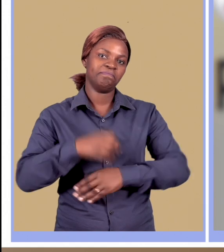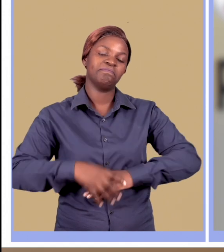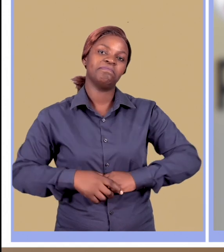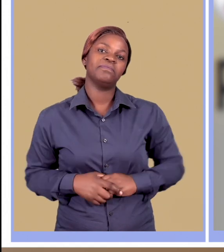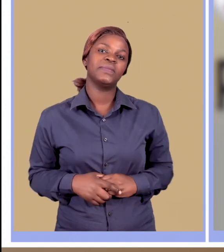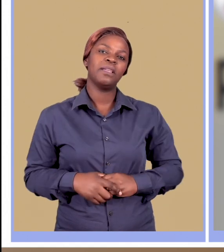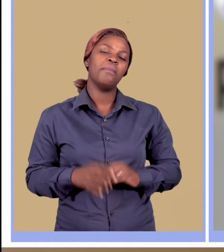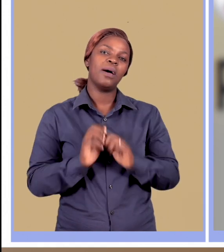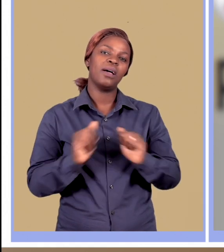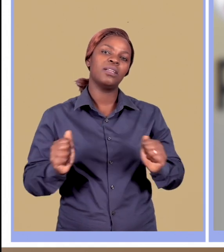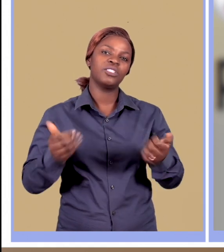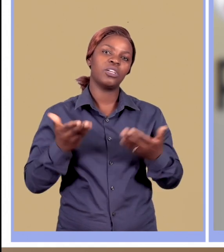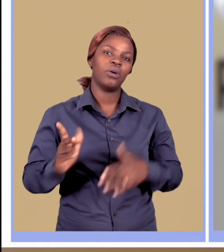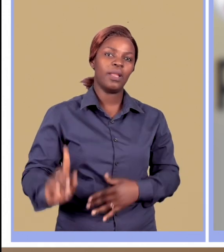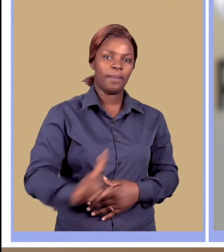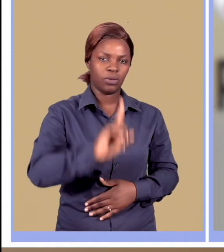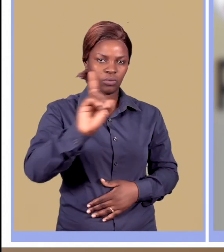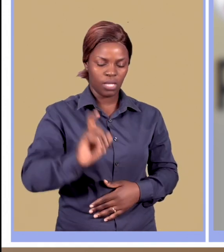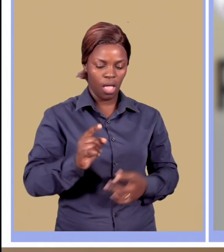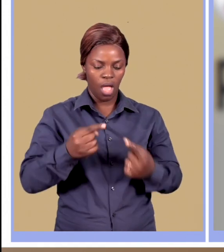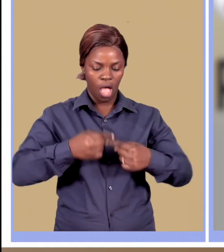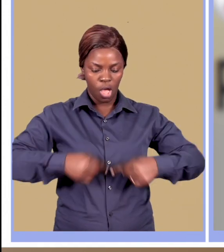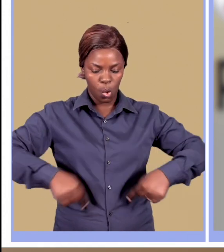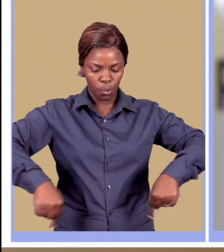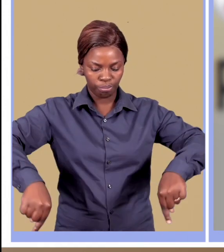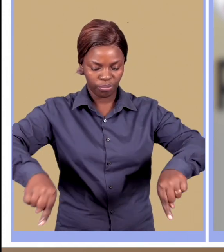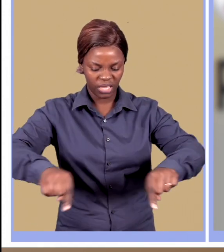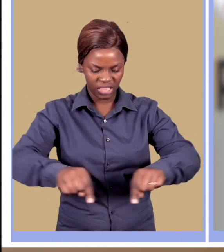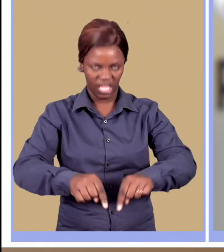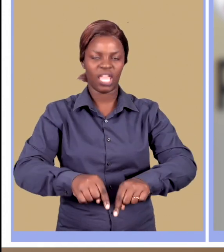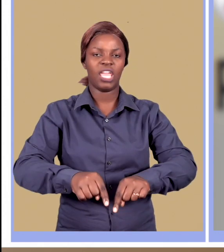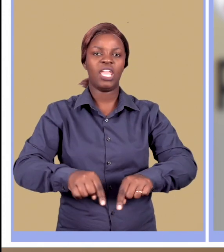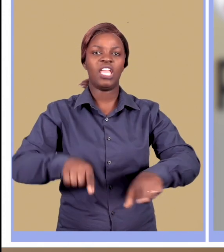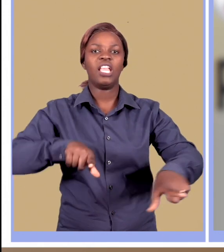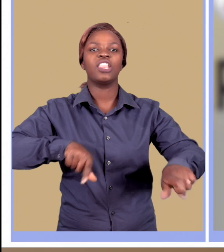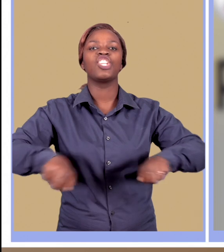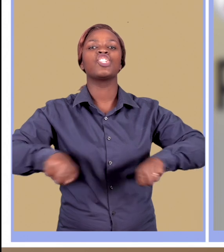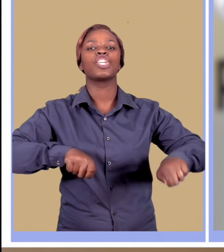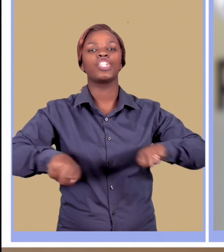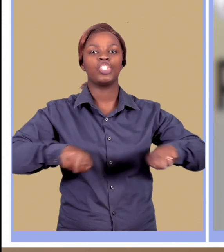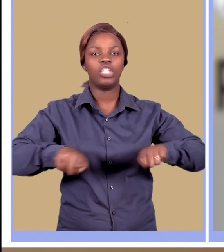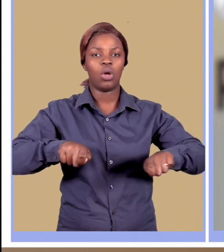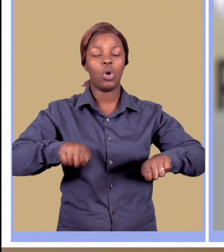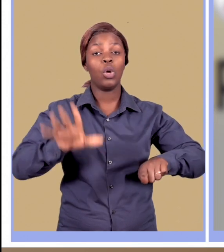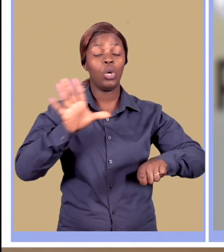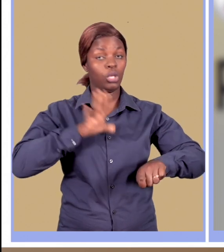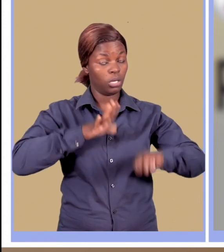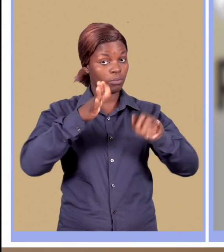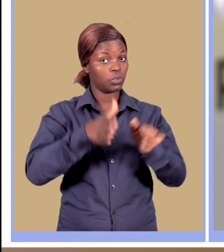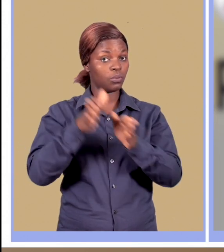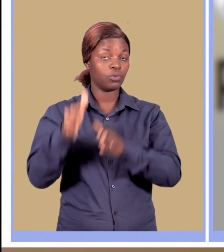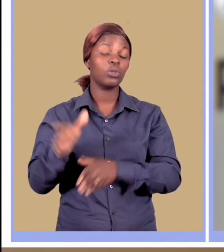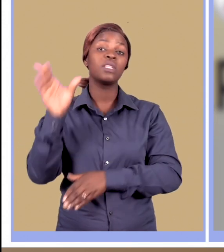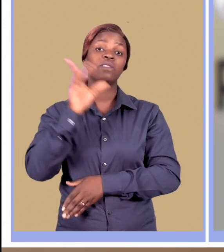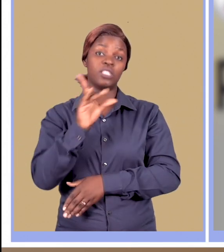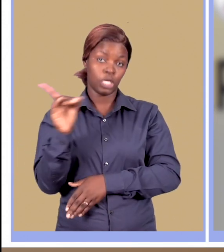mesmo. No que diz respeito à questão dos comitês de gestão, bem, lá existem pessoas com